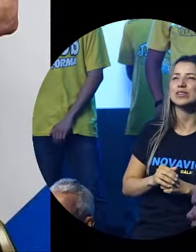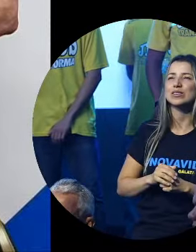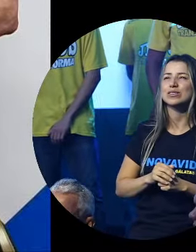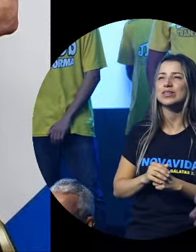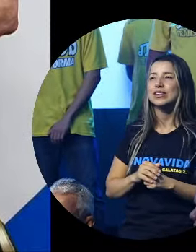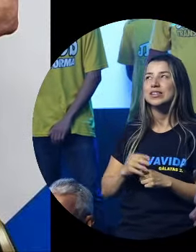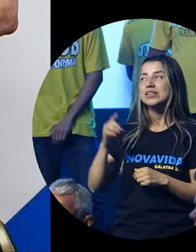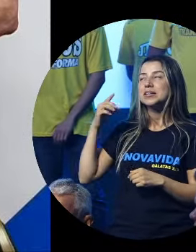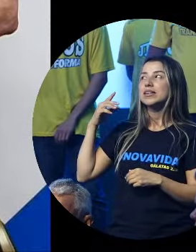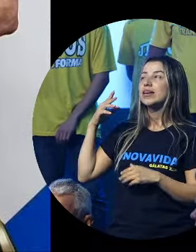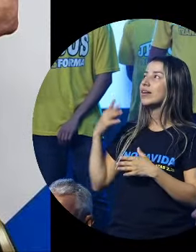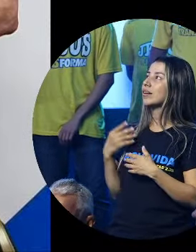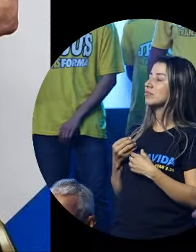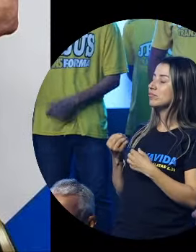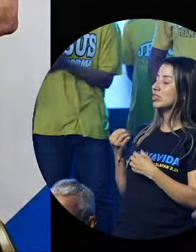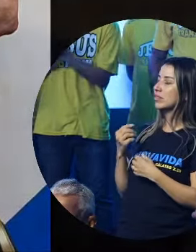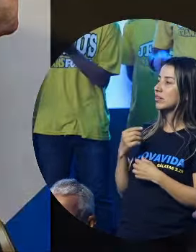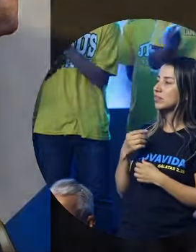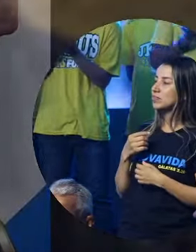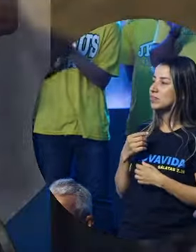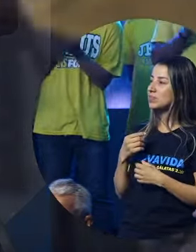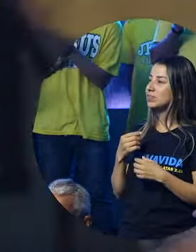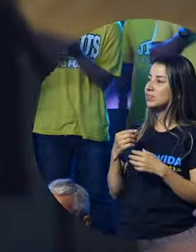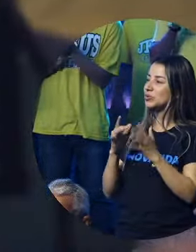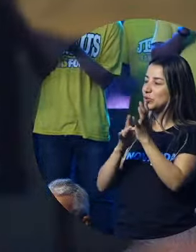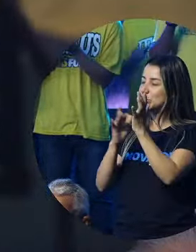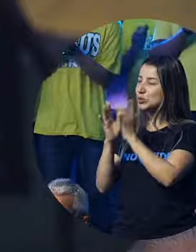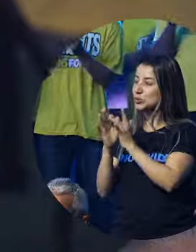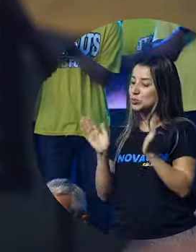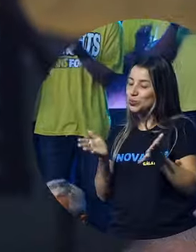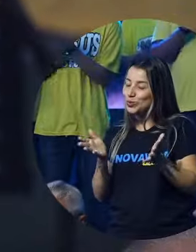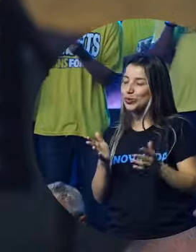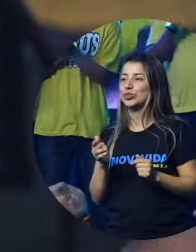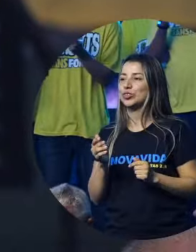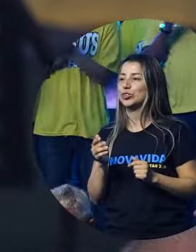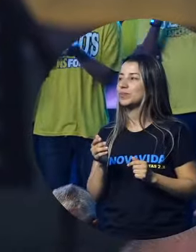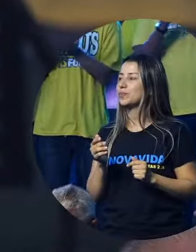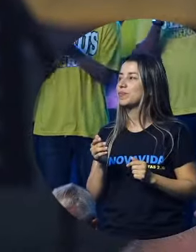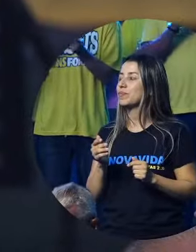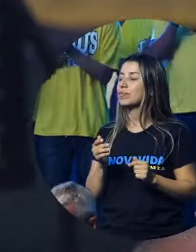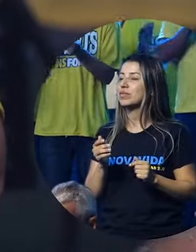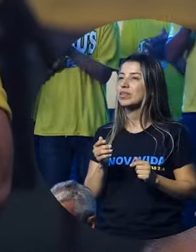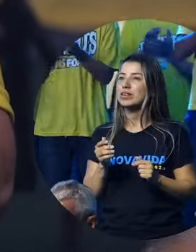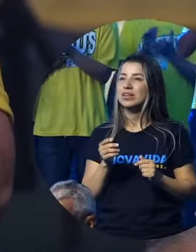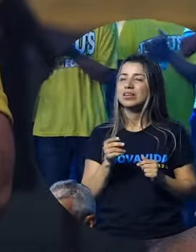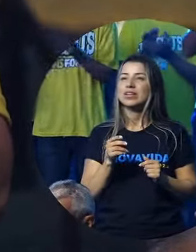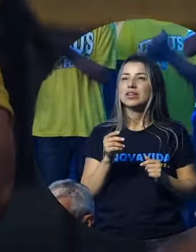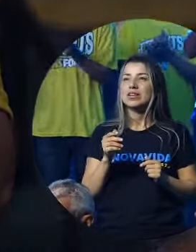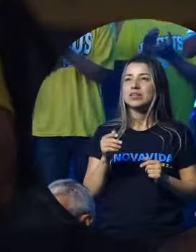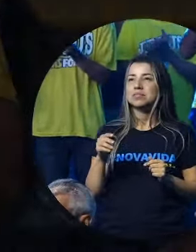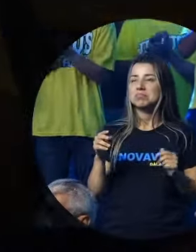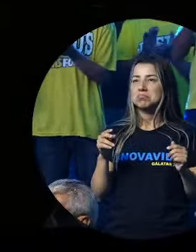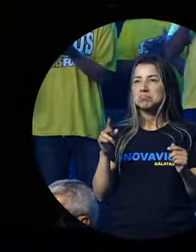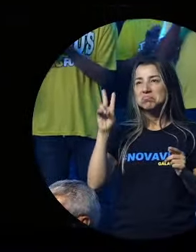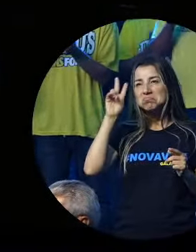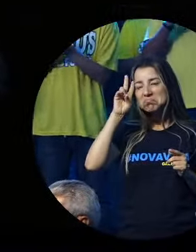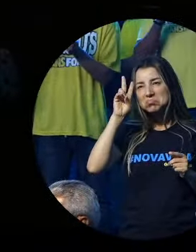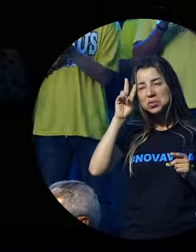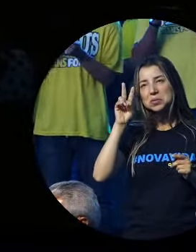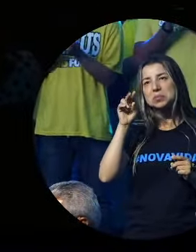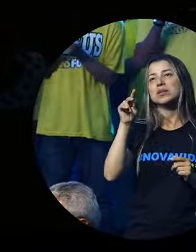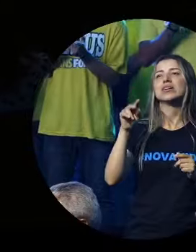Salvador. Nós reconhecemos Pastor Ivo Sites, a sua memória, e honramos a memória